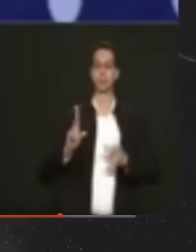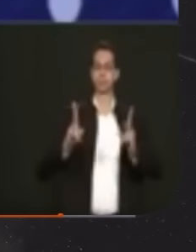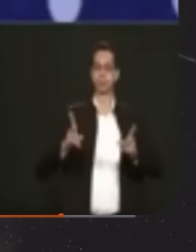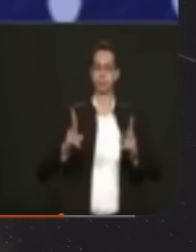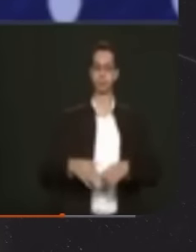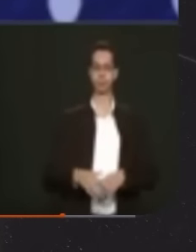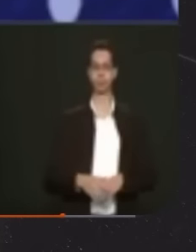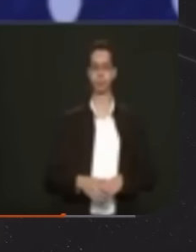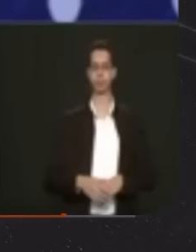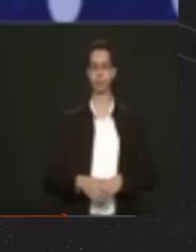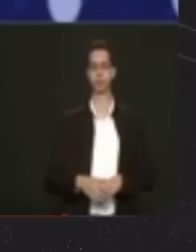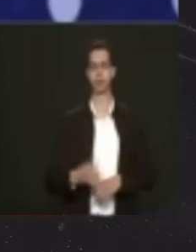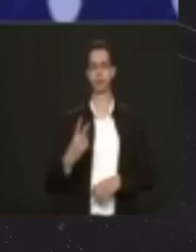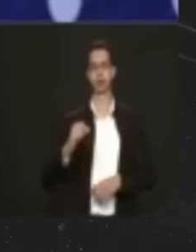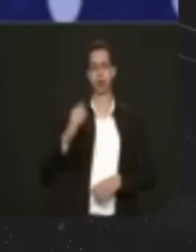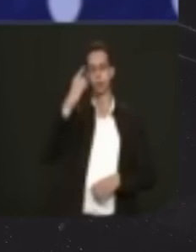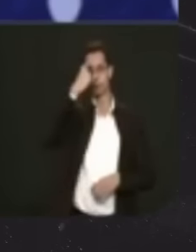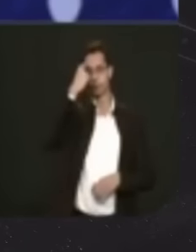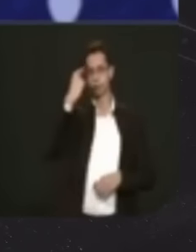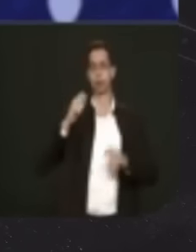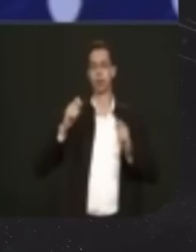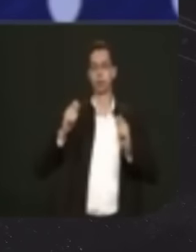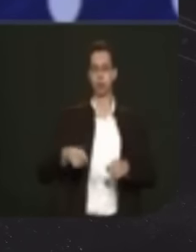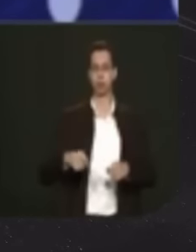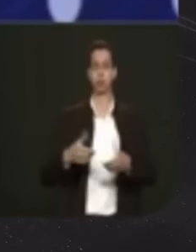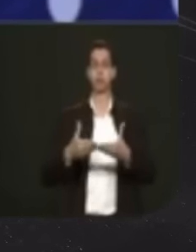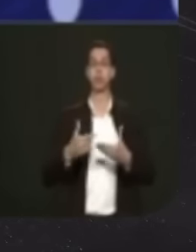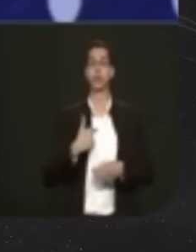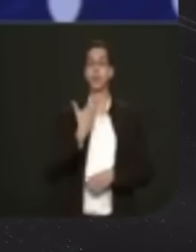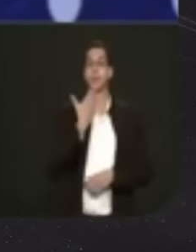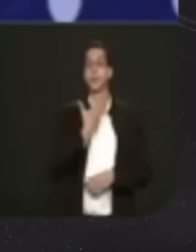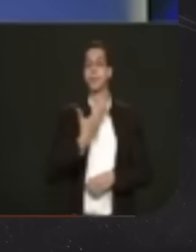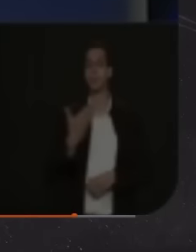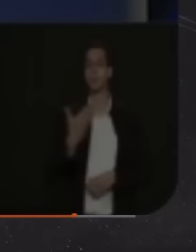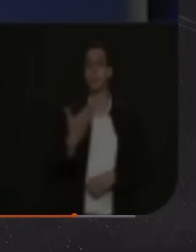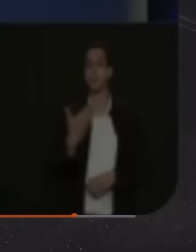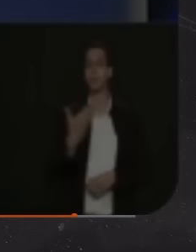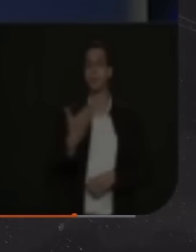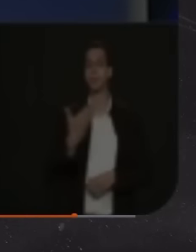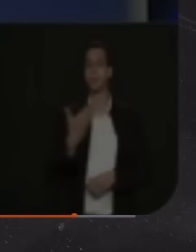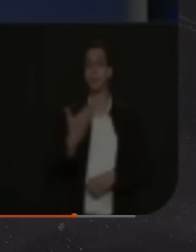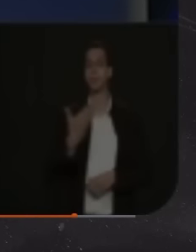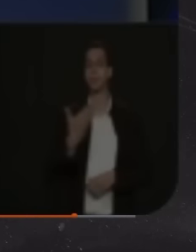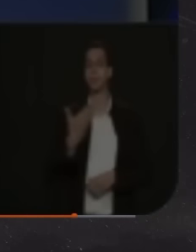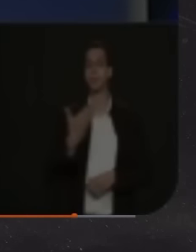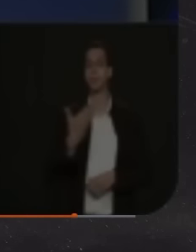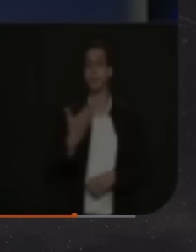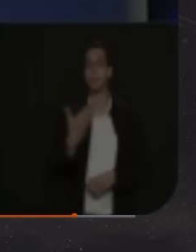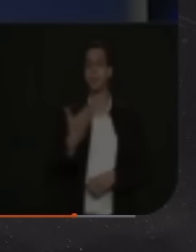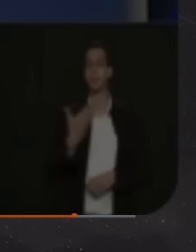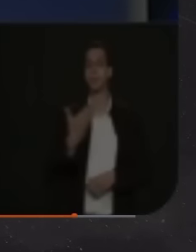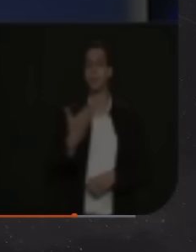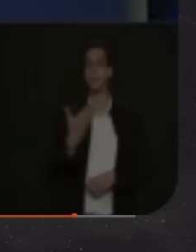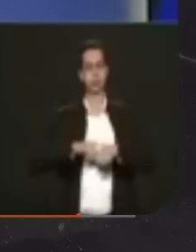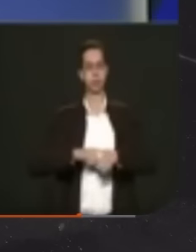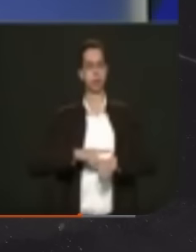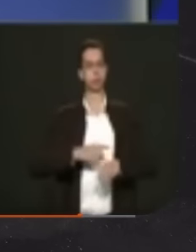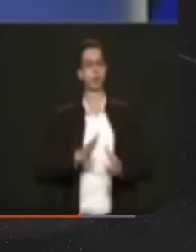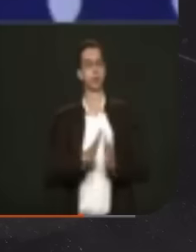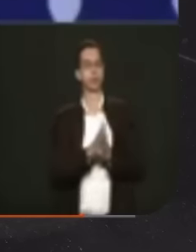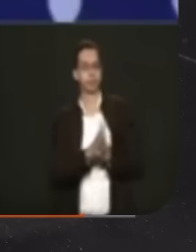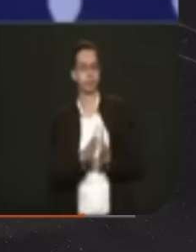favor eu Solicito que o auditório é V manifestações ao longo do Olha a cara dele já com a cara de